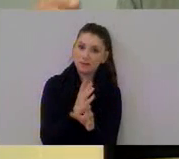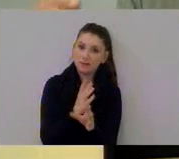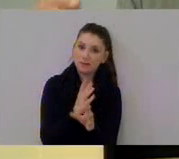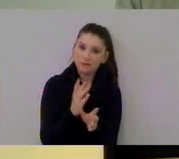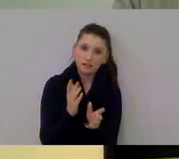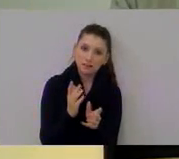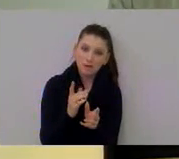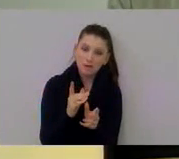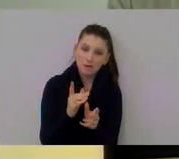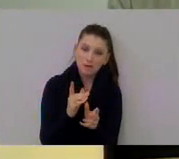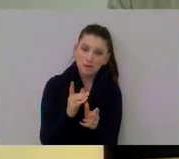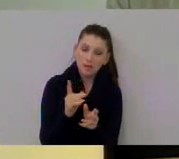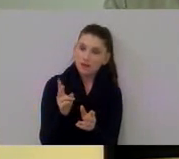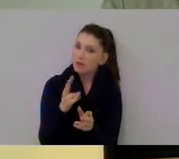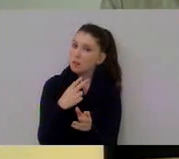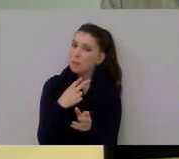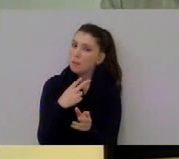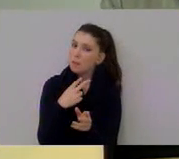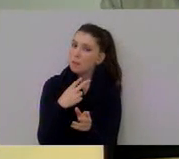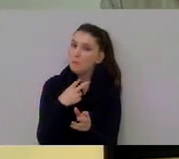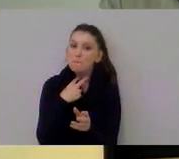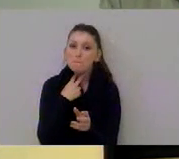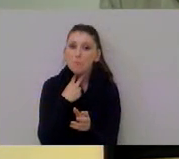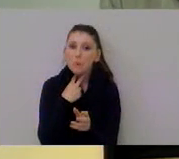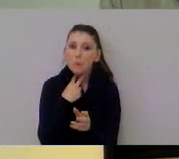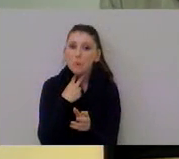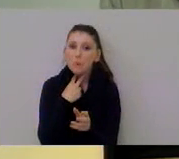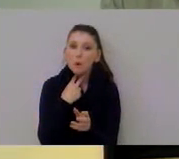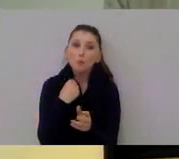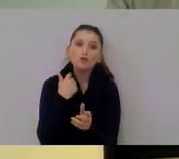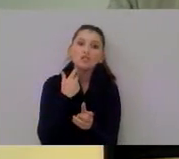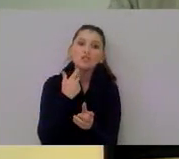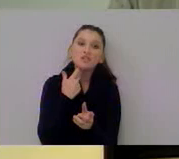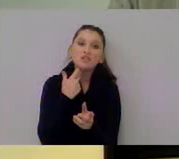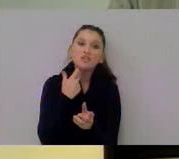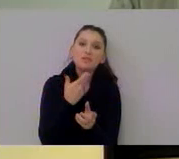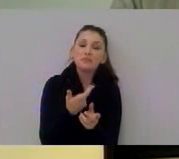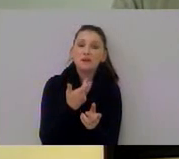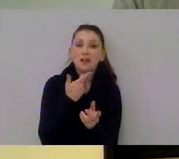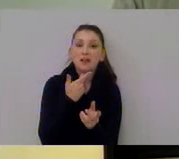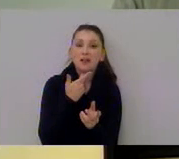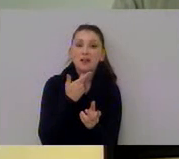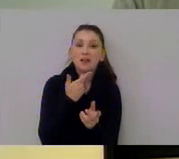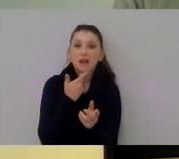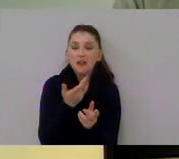Porque vereador não é executivo.